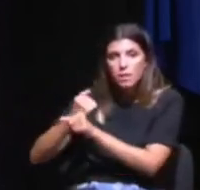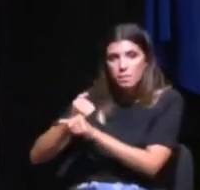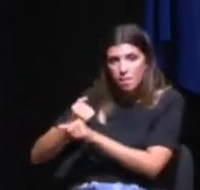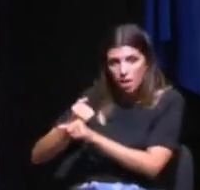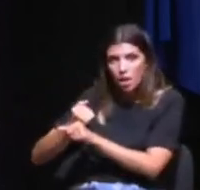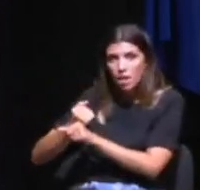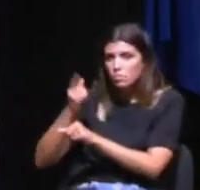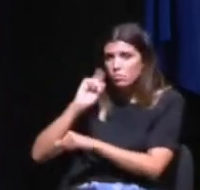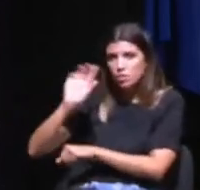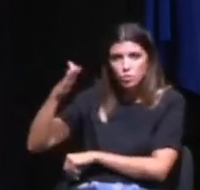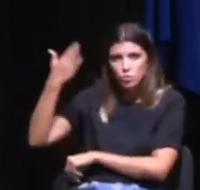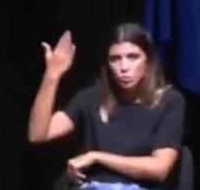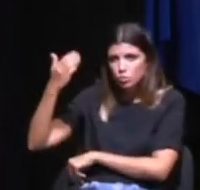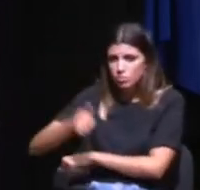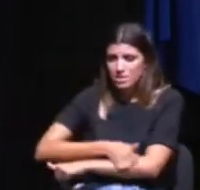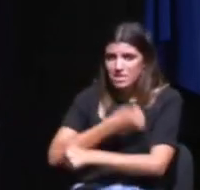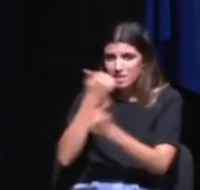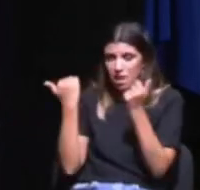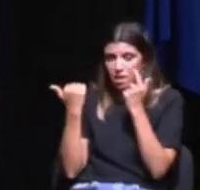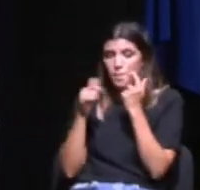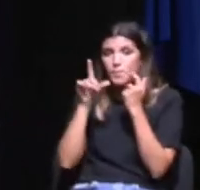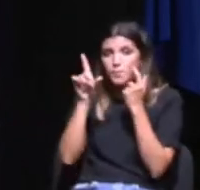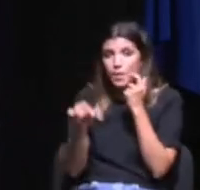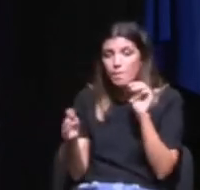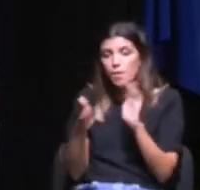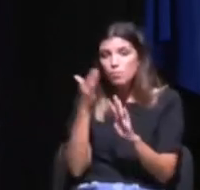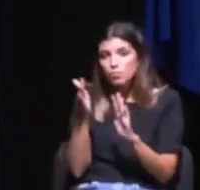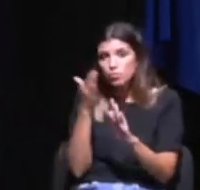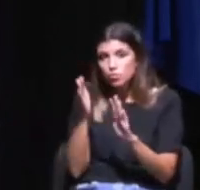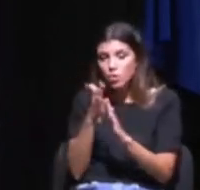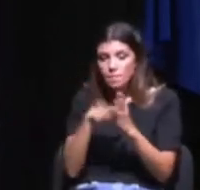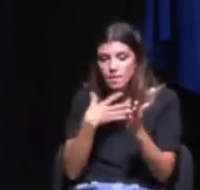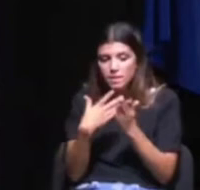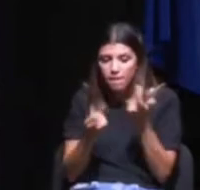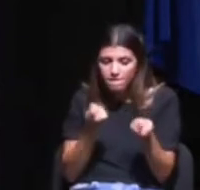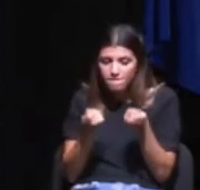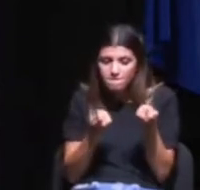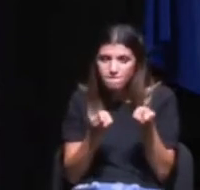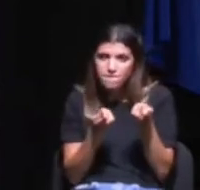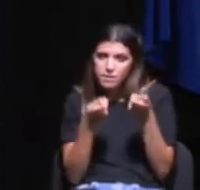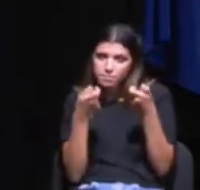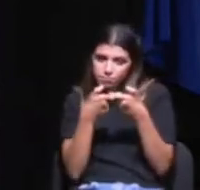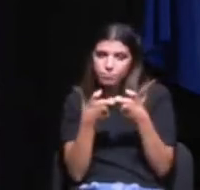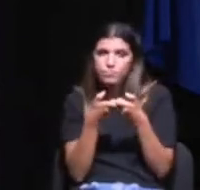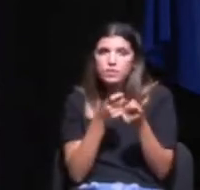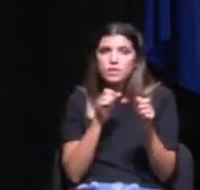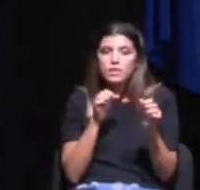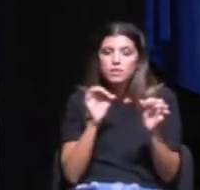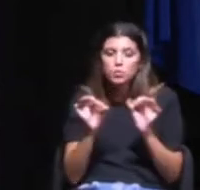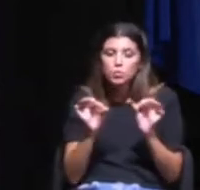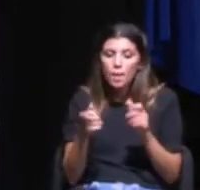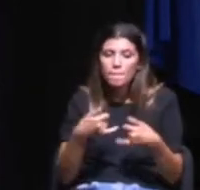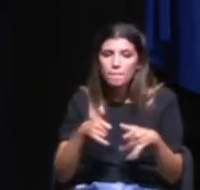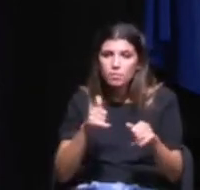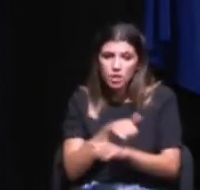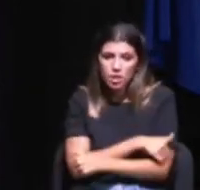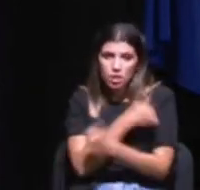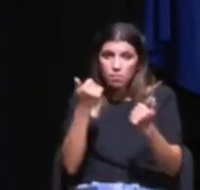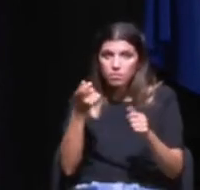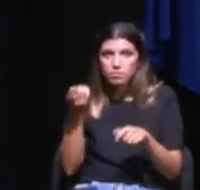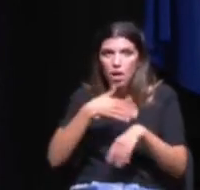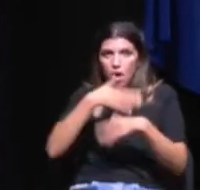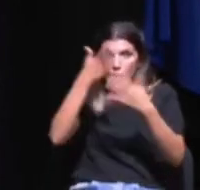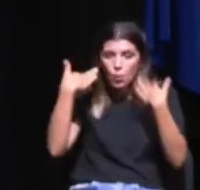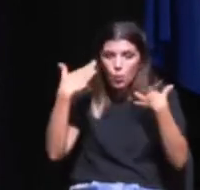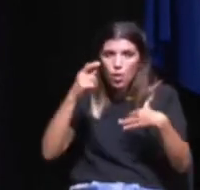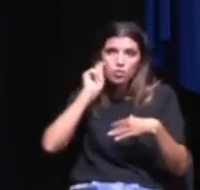trabalhadores que são essenciais para a cidade. É também urgente conseguir um planeamento adequado de higiene urbana na cidade. Em períodos em que nos visitam mais